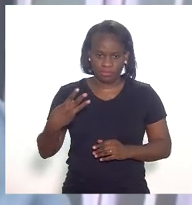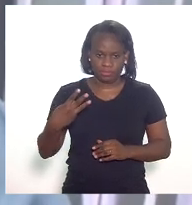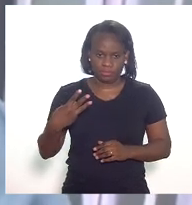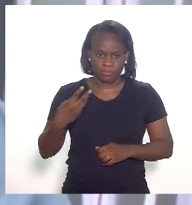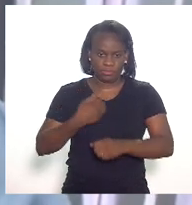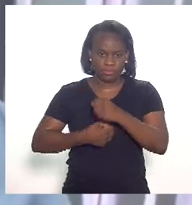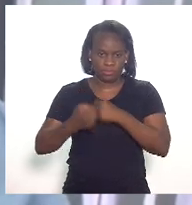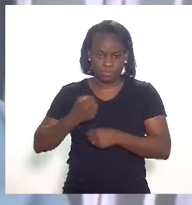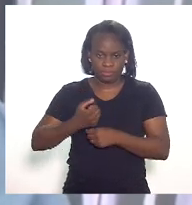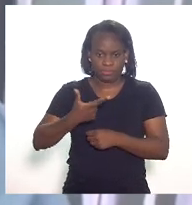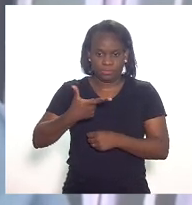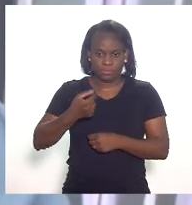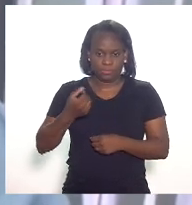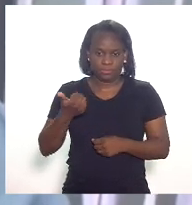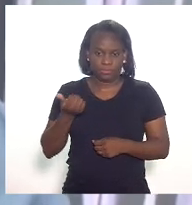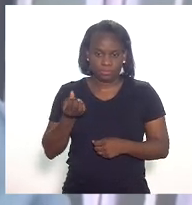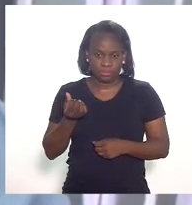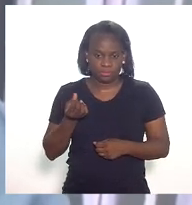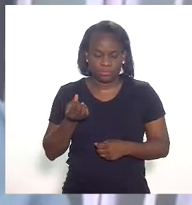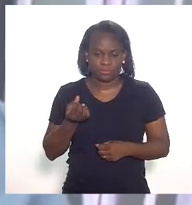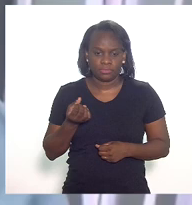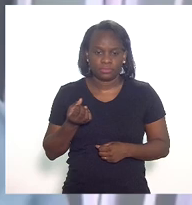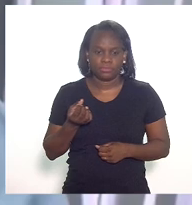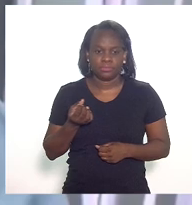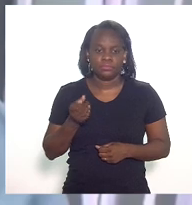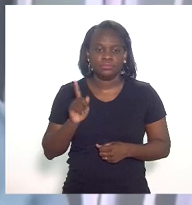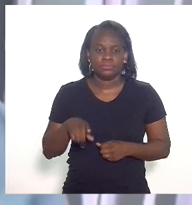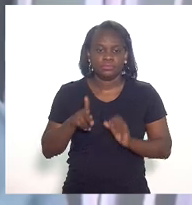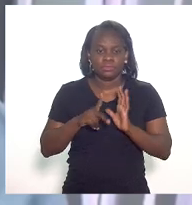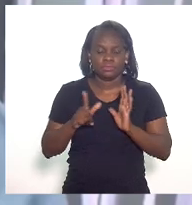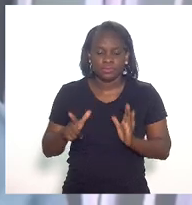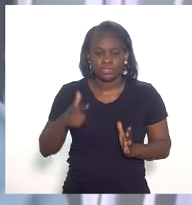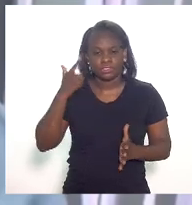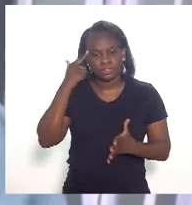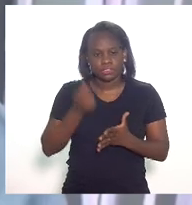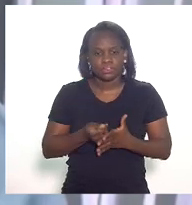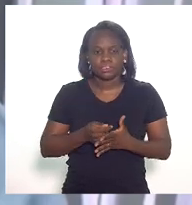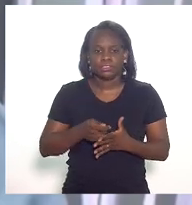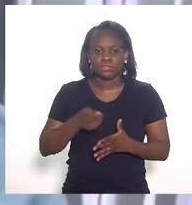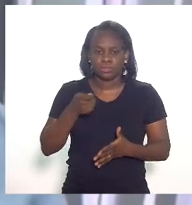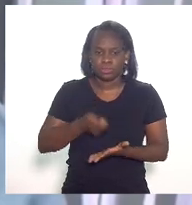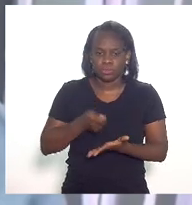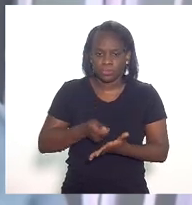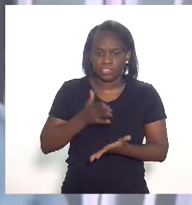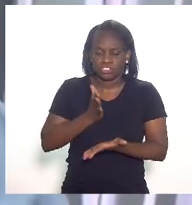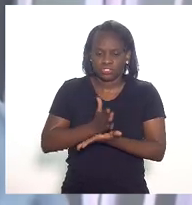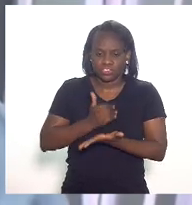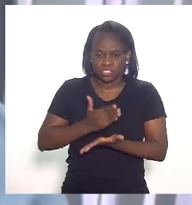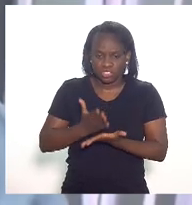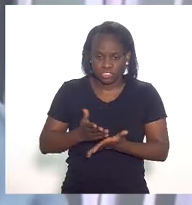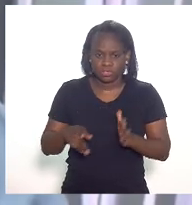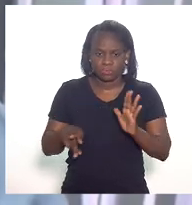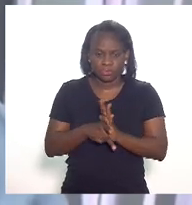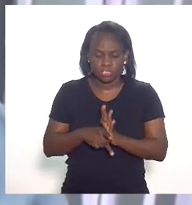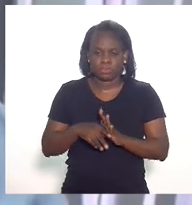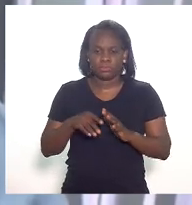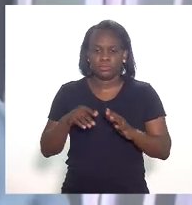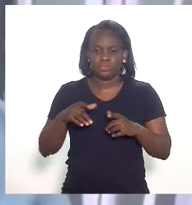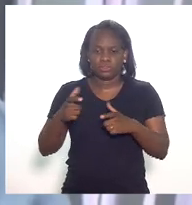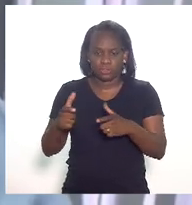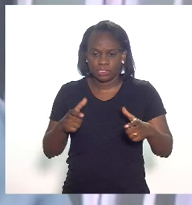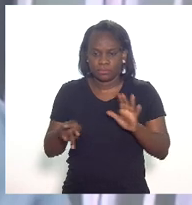de 2016, é um PL que determina a cobrança fracionada dos estabelecimentos